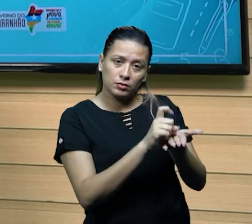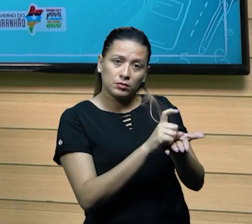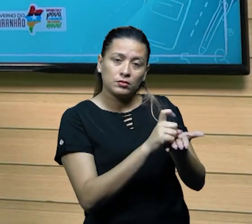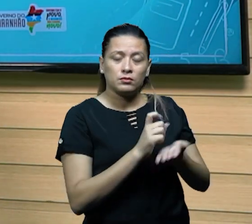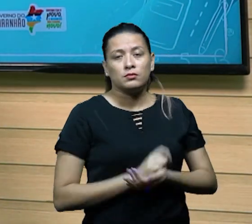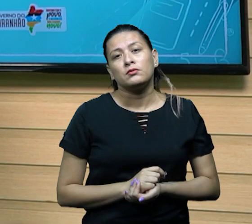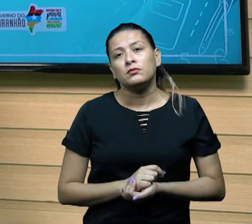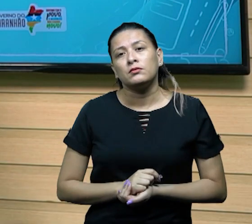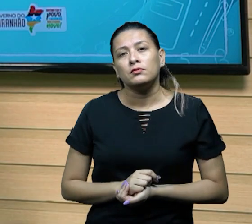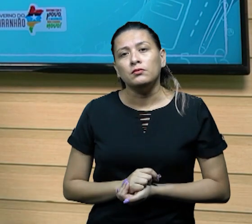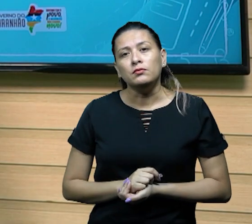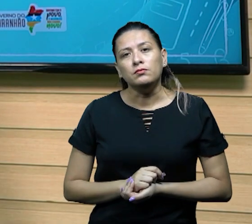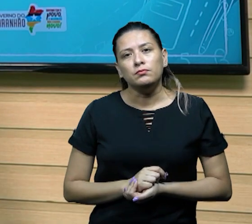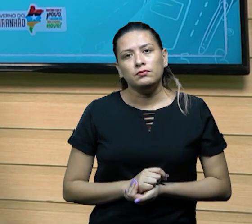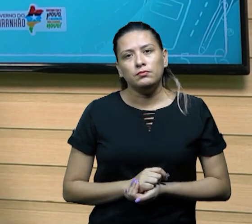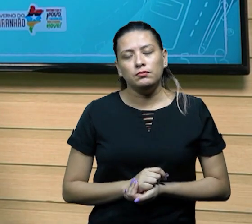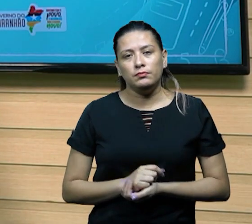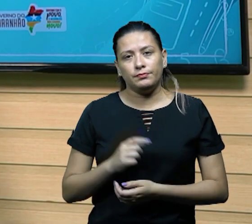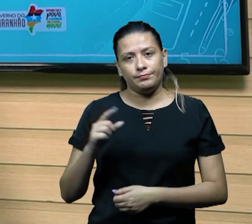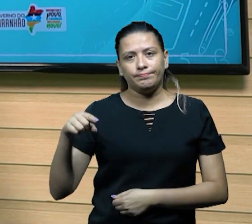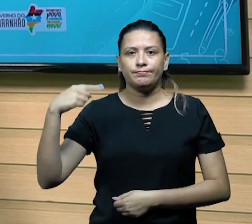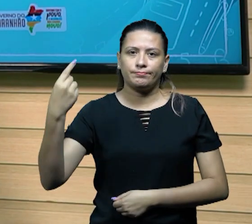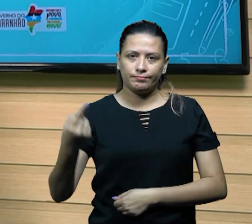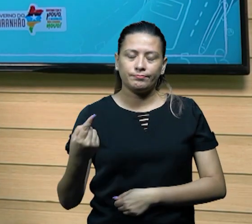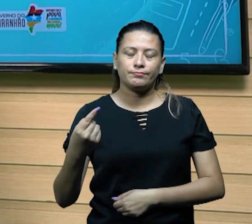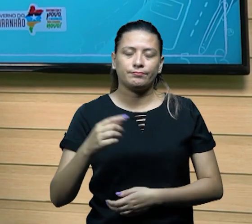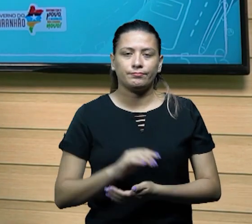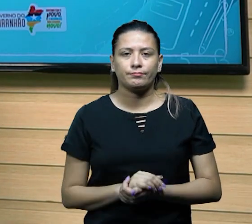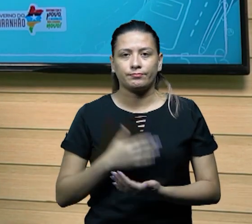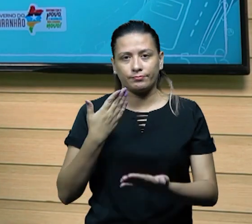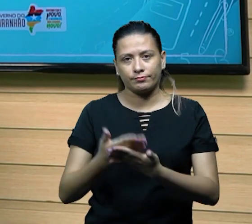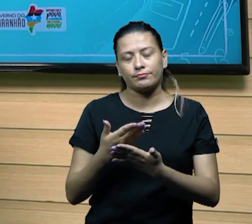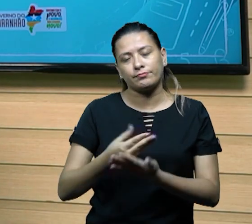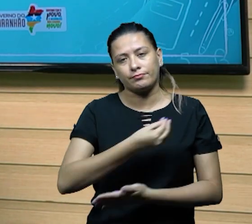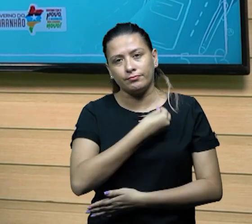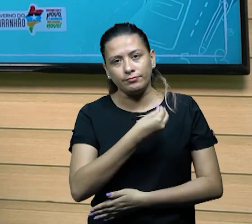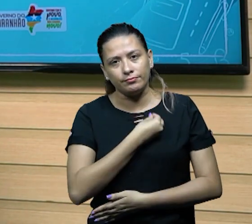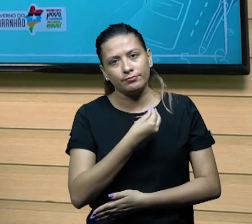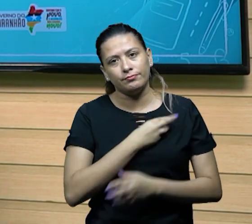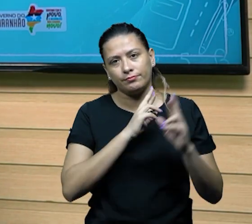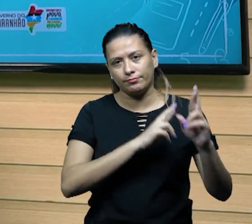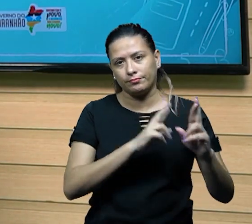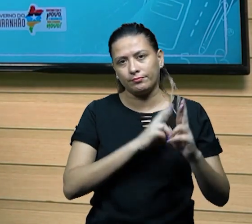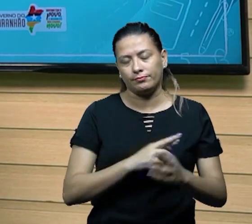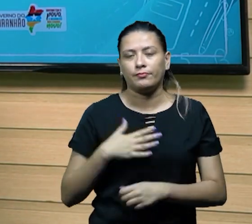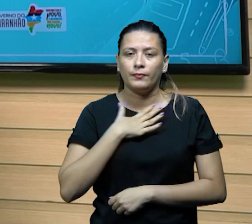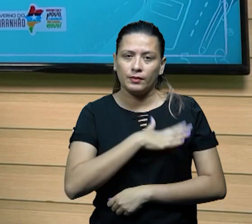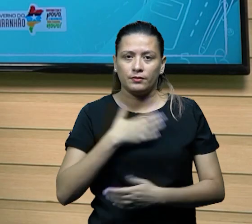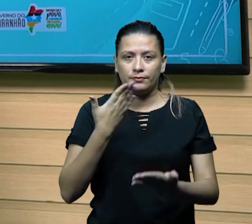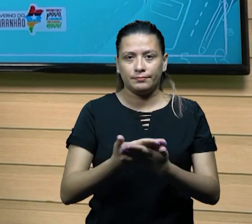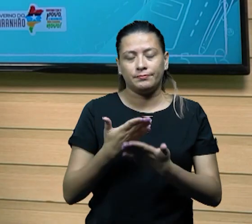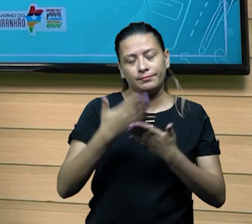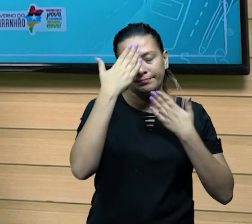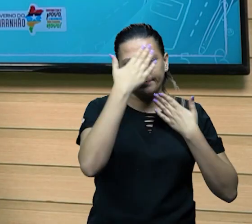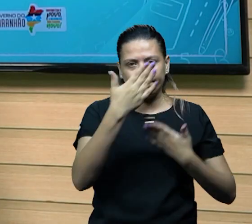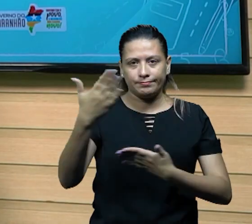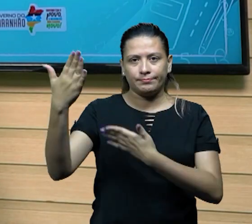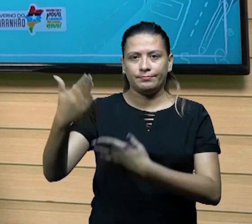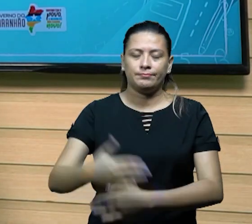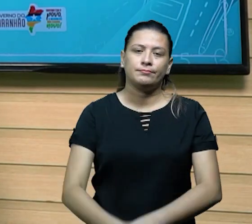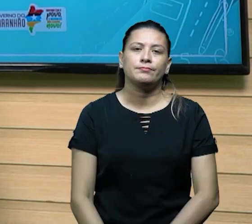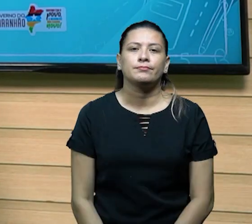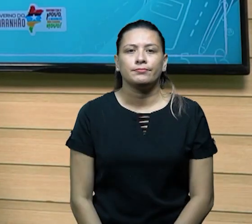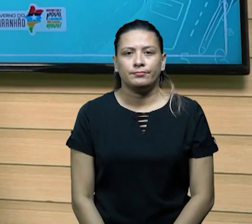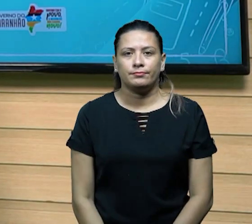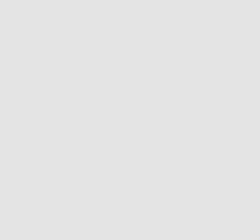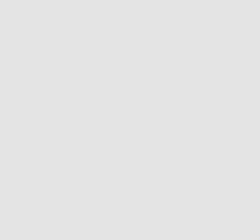álcool em gel, que eu tenho certeza que em breve estaremos com os momentos presenciais. E foi muito prazeroso mais uma aula com vocês. Meu muito obrigado.